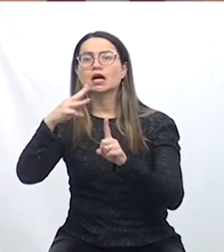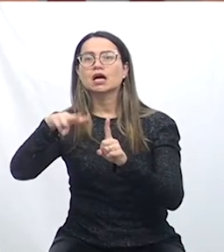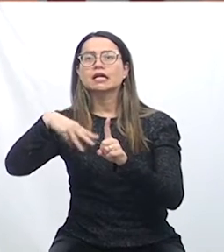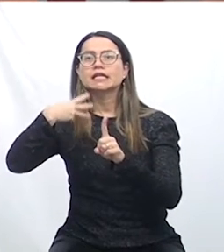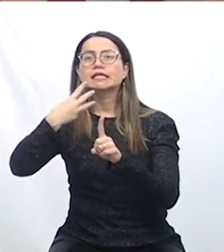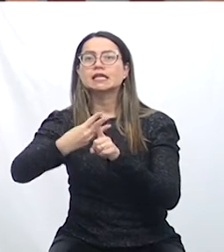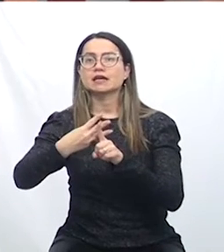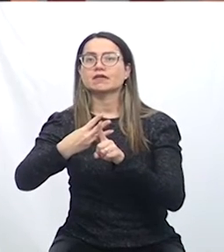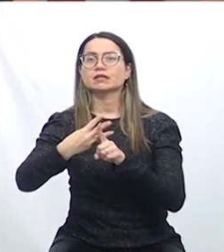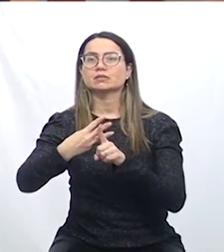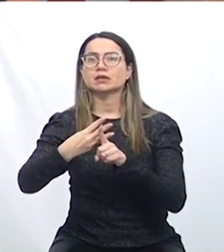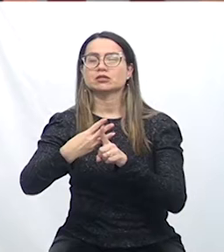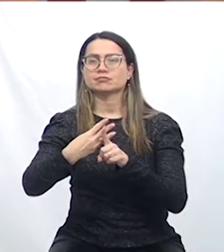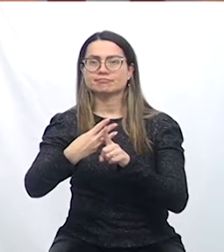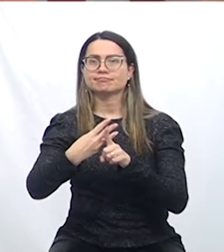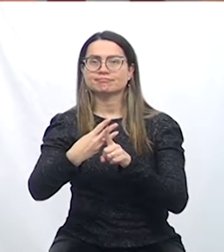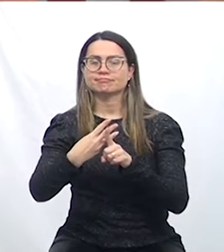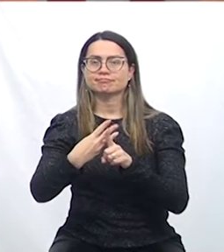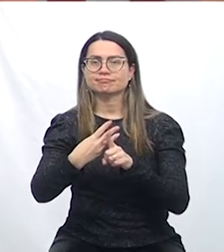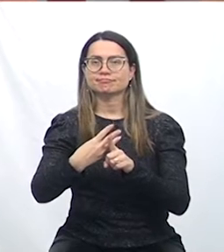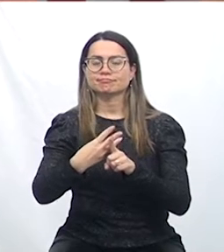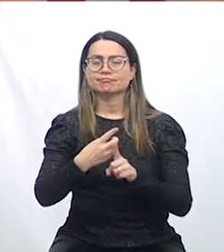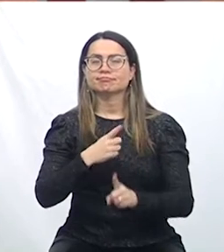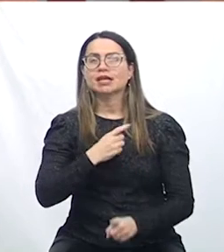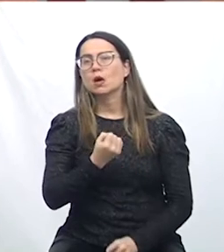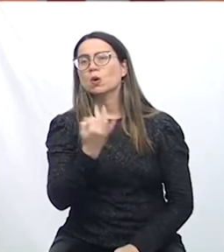estado de Santa Catarina.